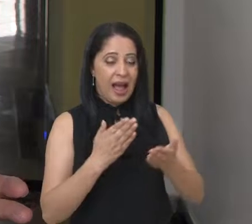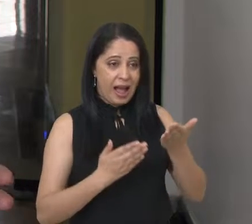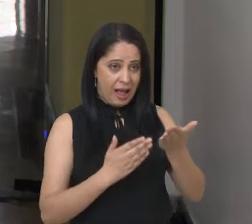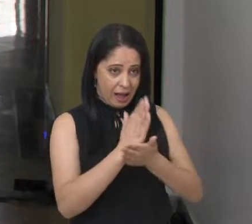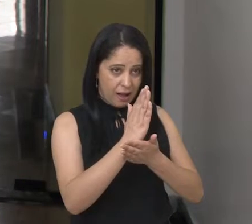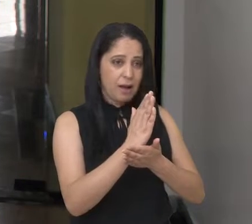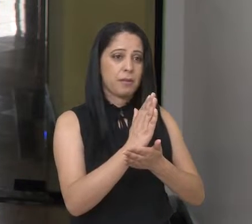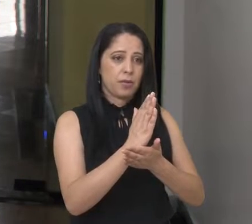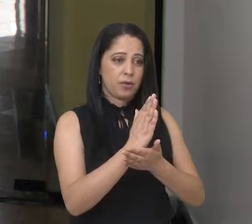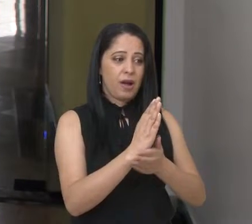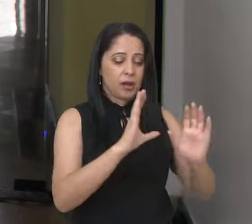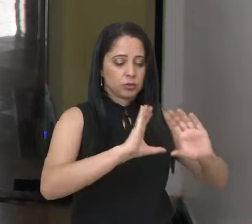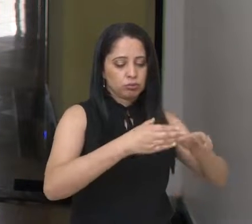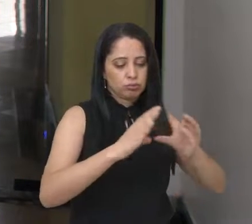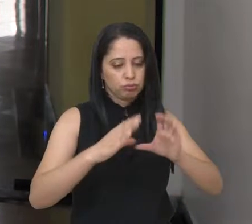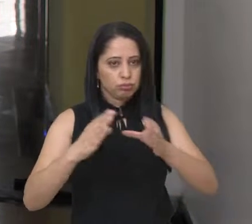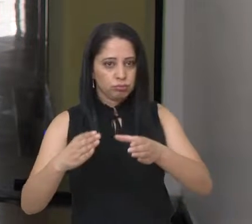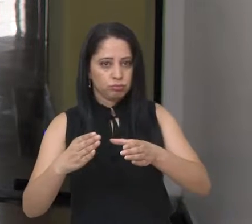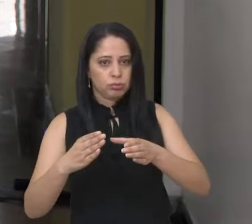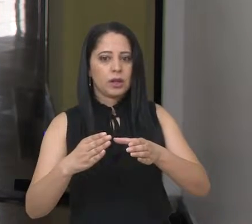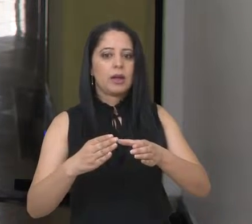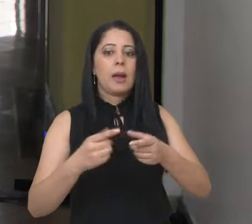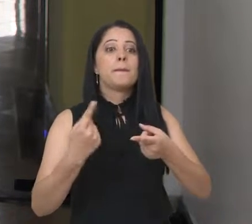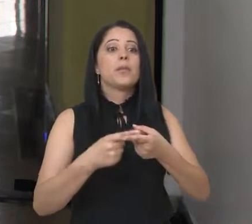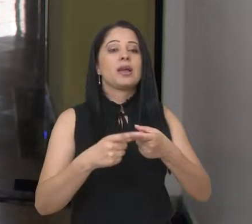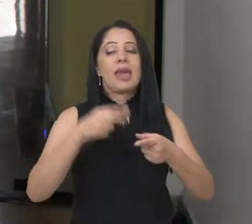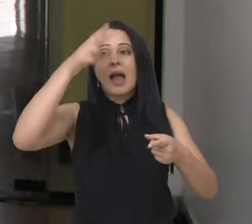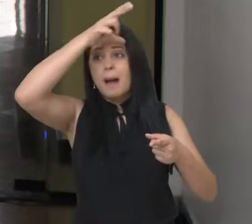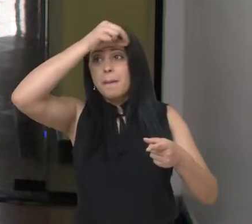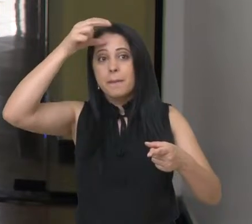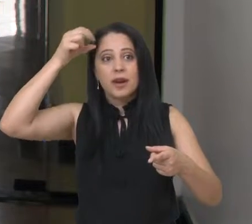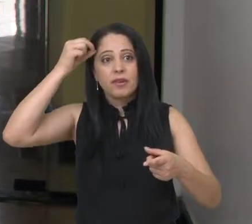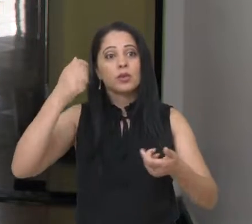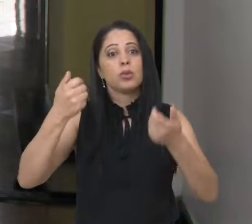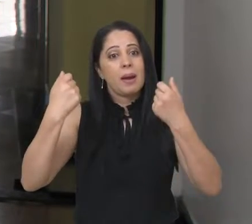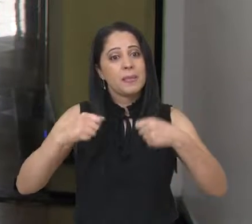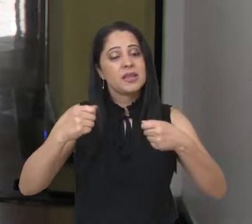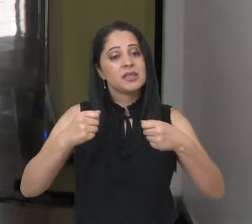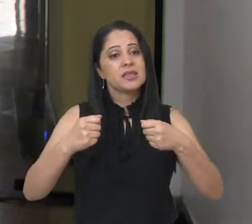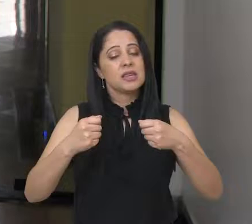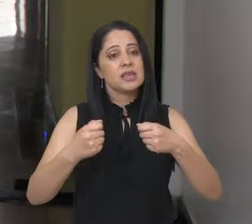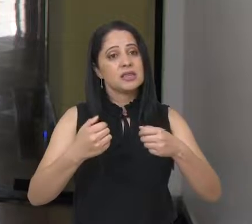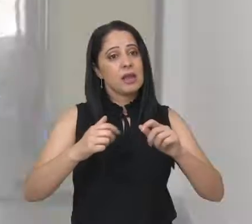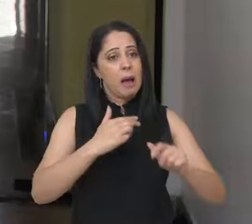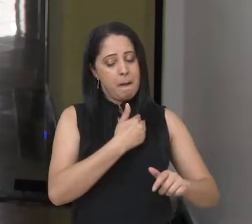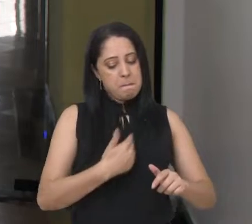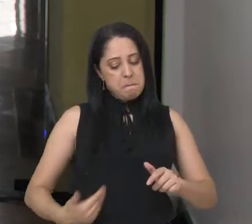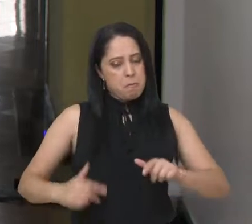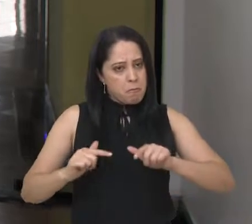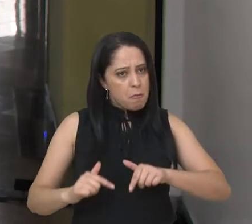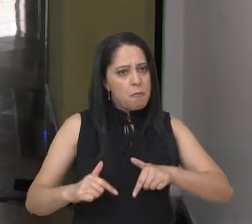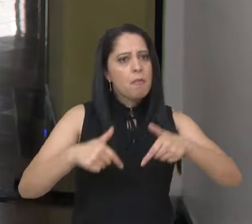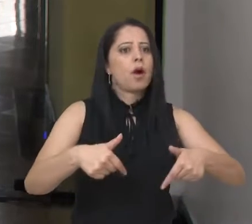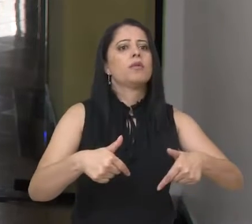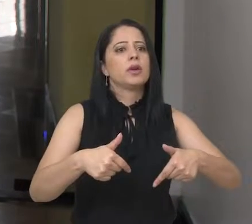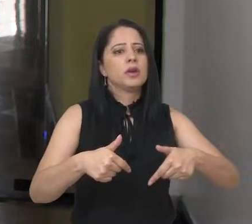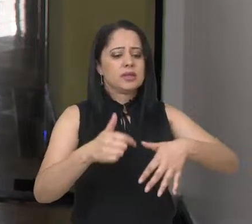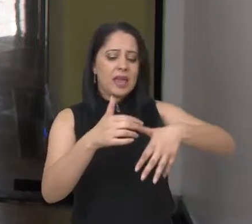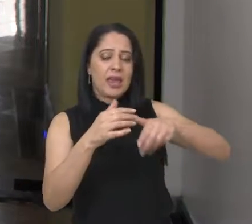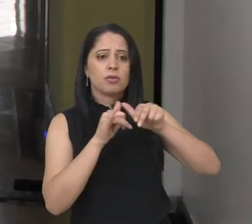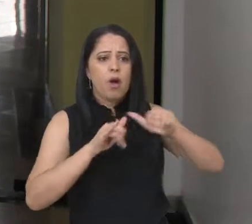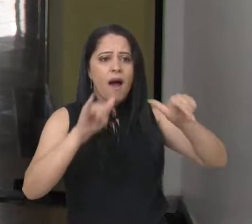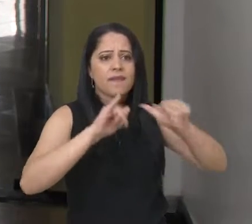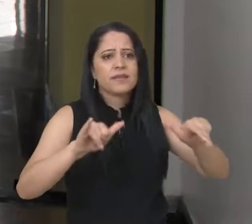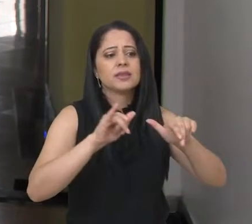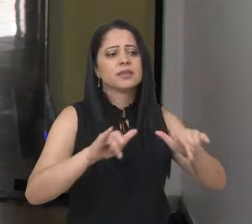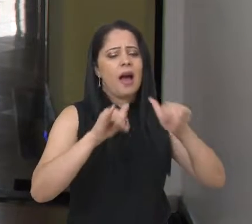nas comissões, acredito que vai ser aprovado pelos vereadores, para a Prefeitura criar uma política de saúde, de conscientização sobre o risco da